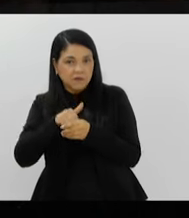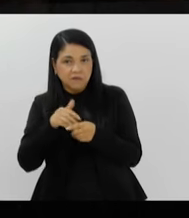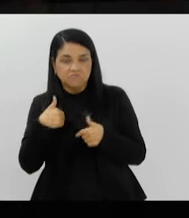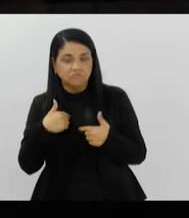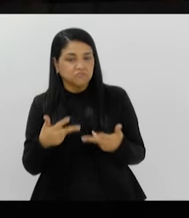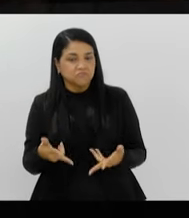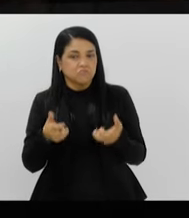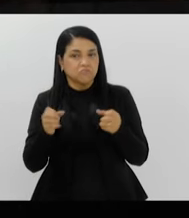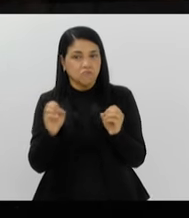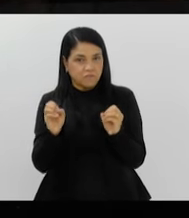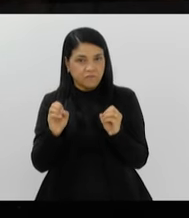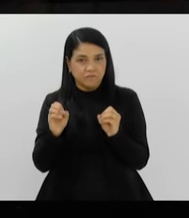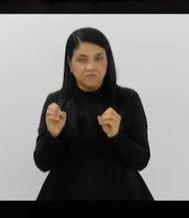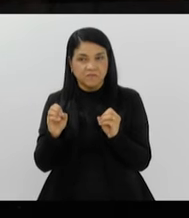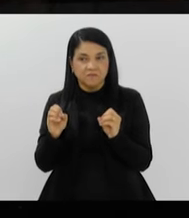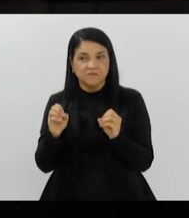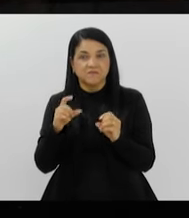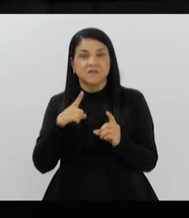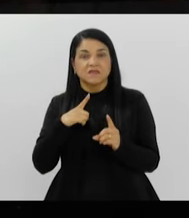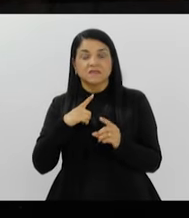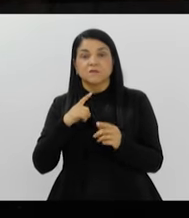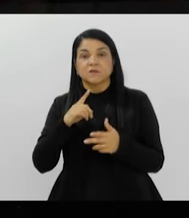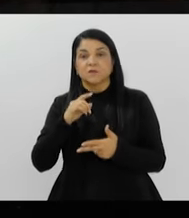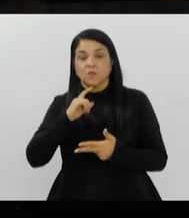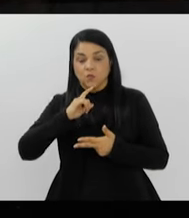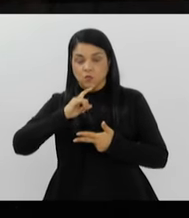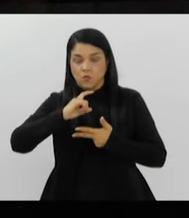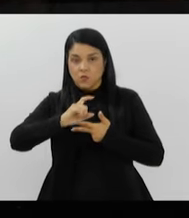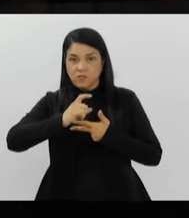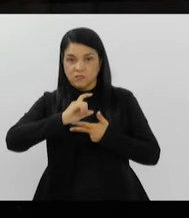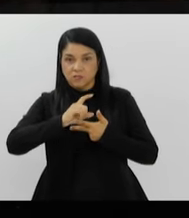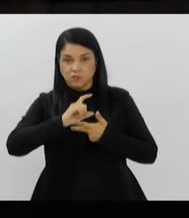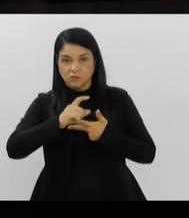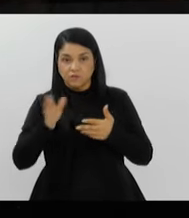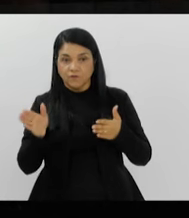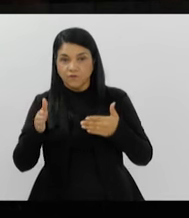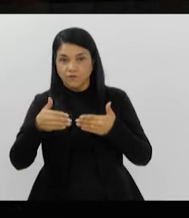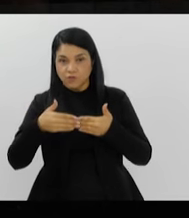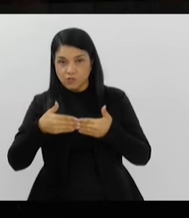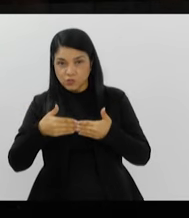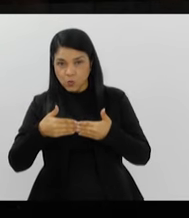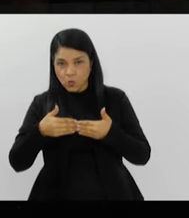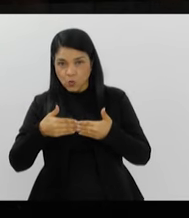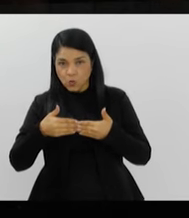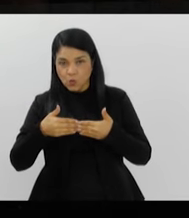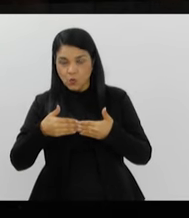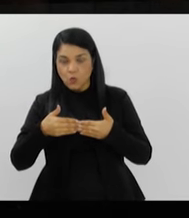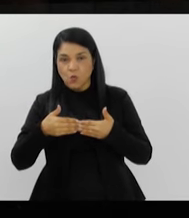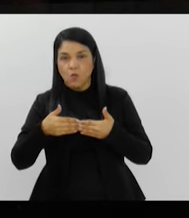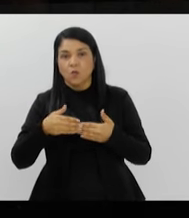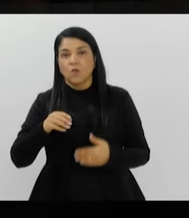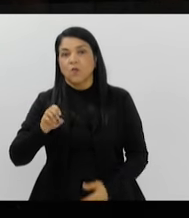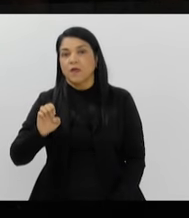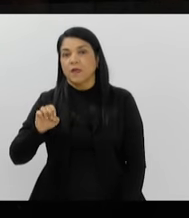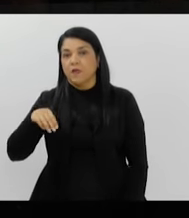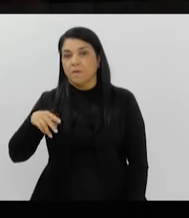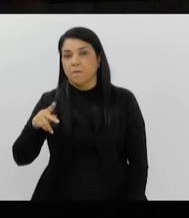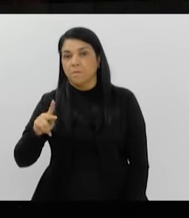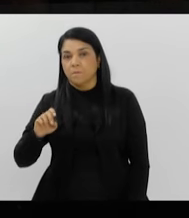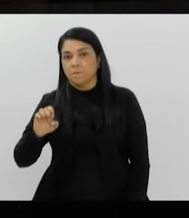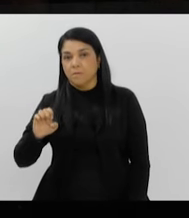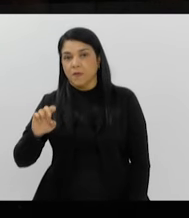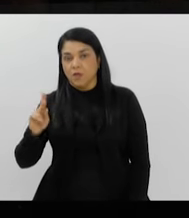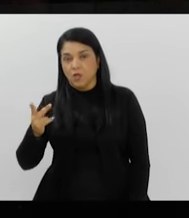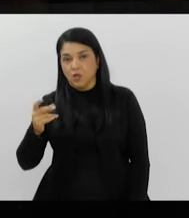Josemar. O executivo fechou para empenho, isto é, encerrou o empenhamento em 10